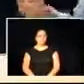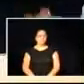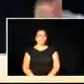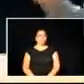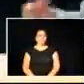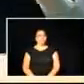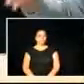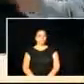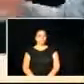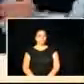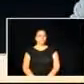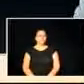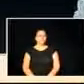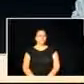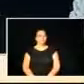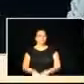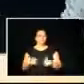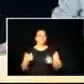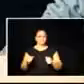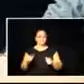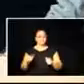subsídios para que